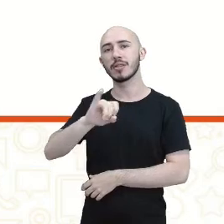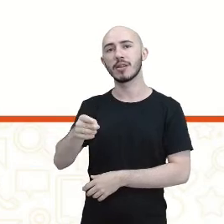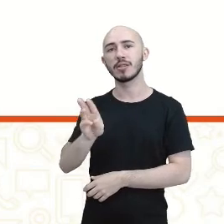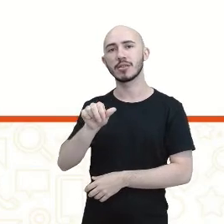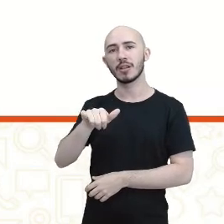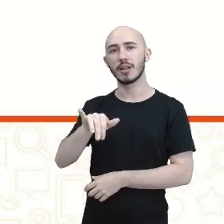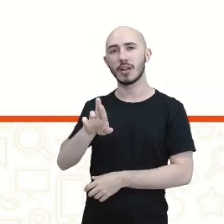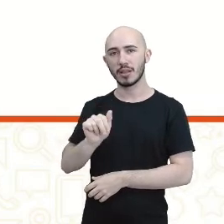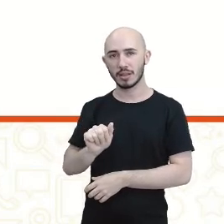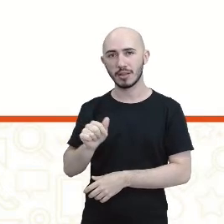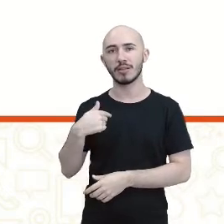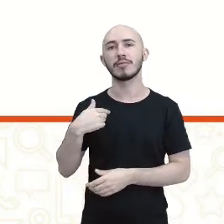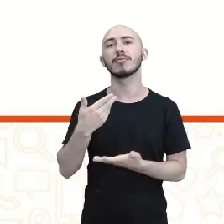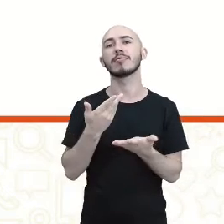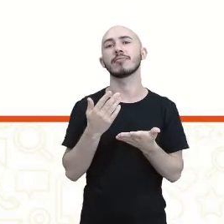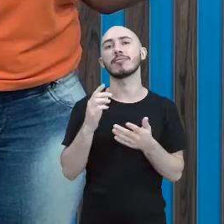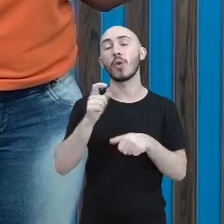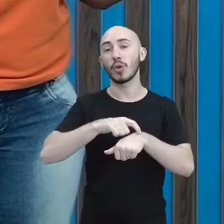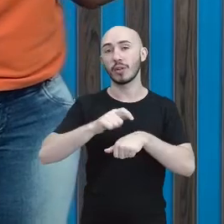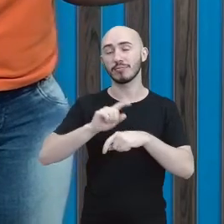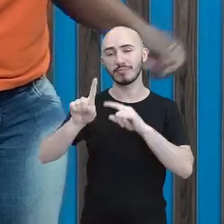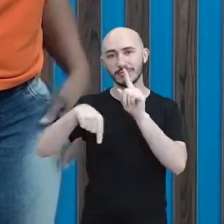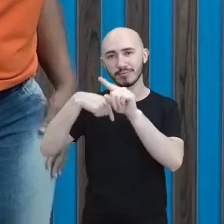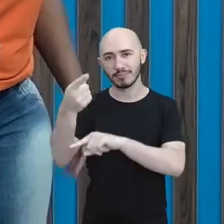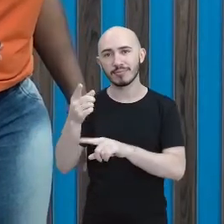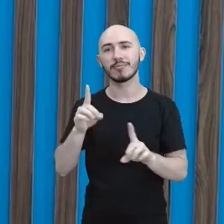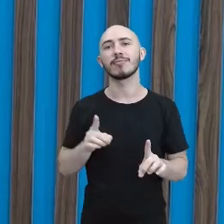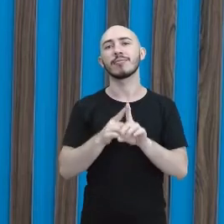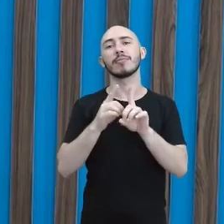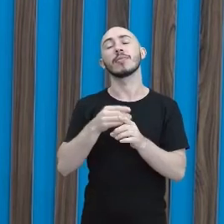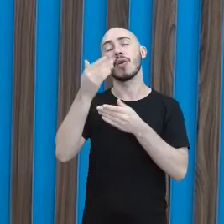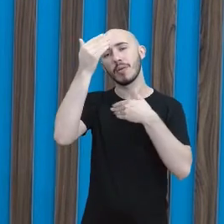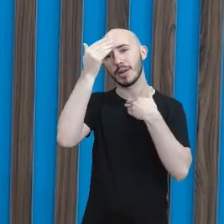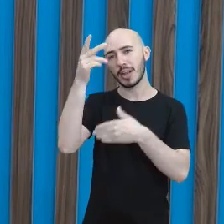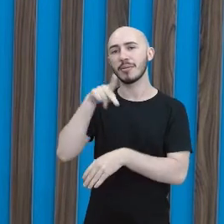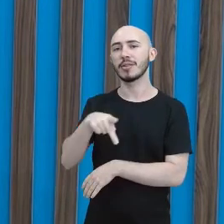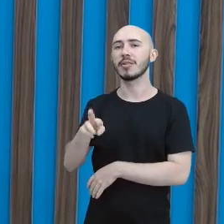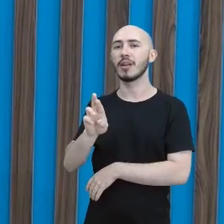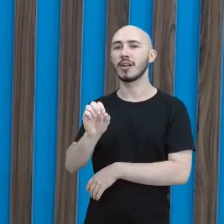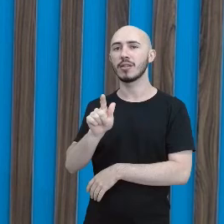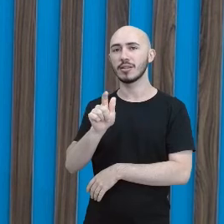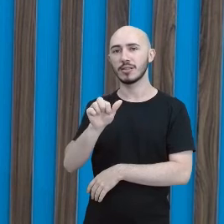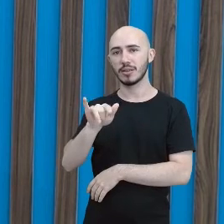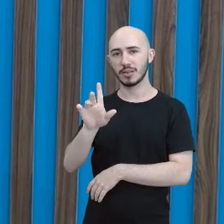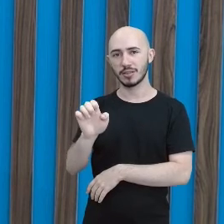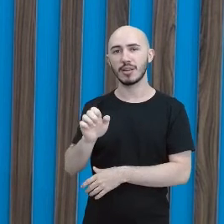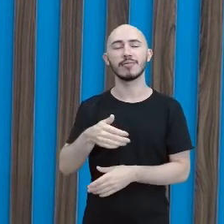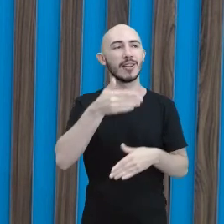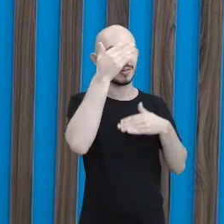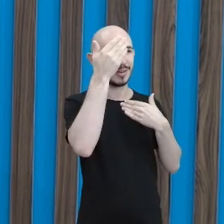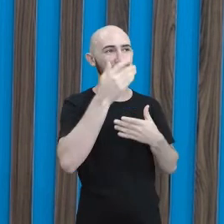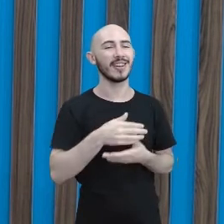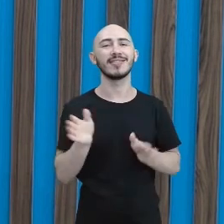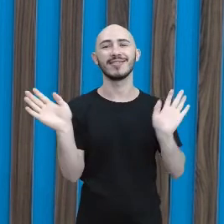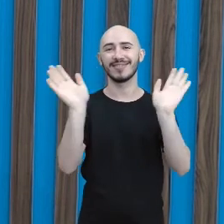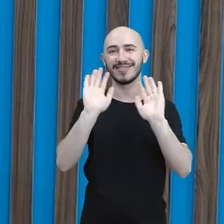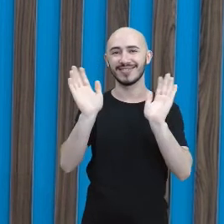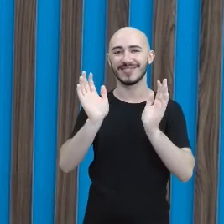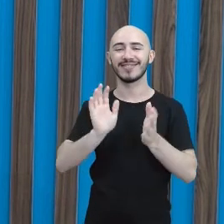nosso próximo encontro. Quero agradecer à professora Rosângela e até o nosso próximo momento.